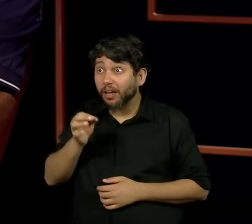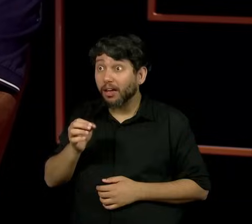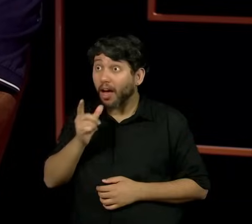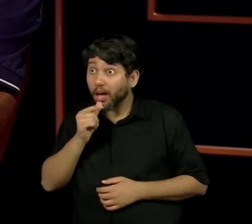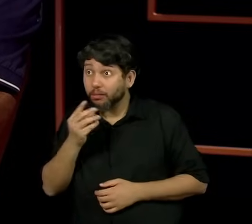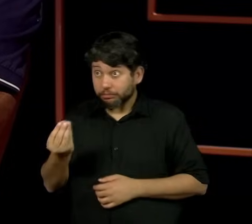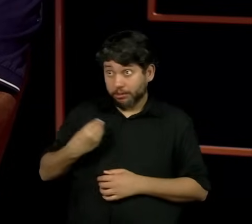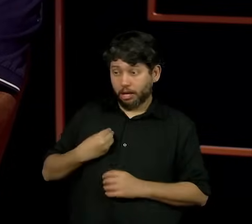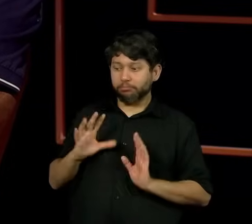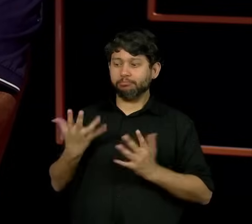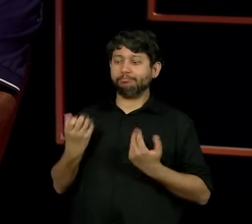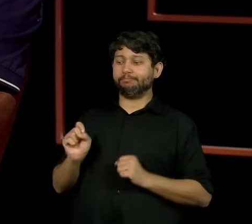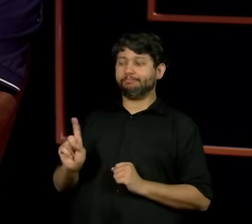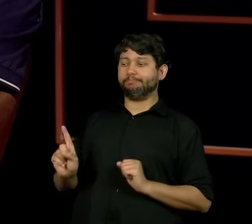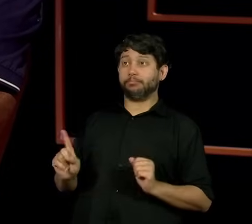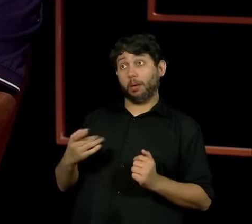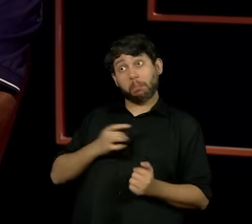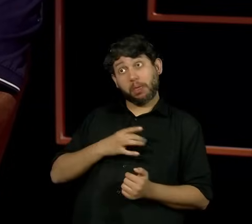E,